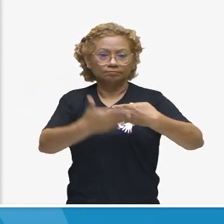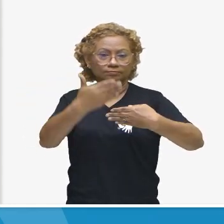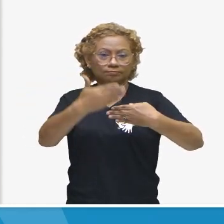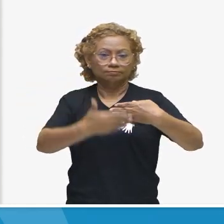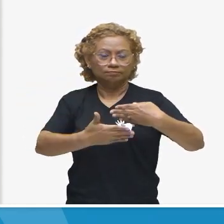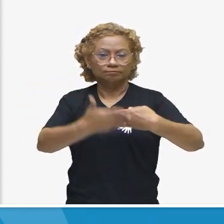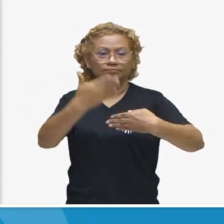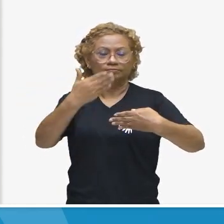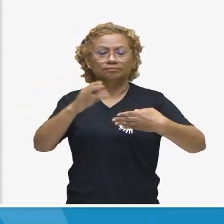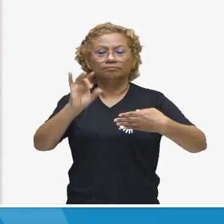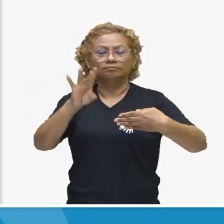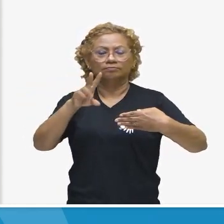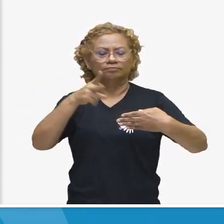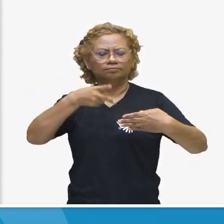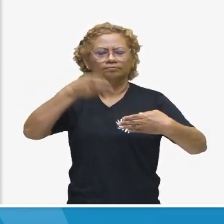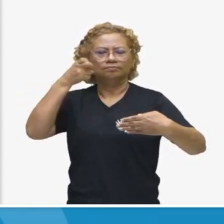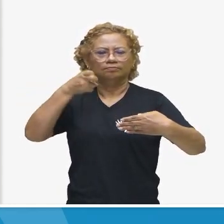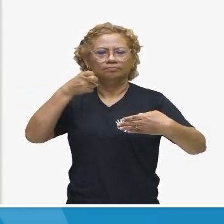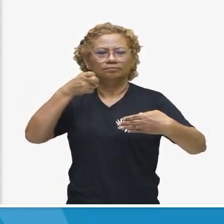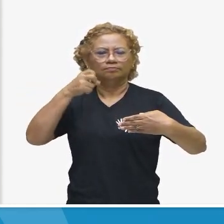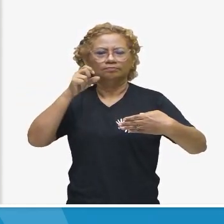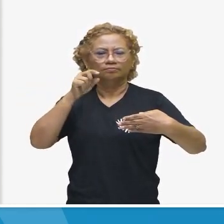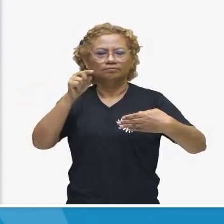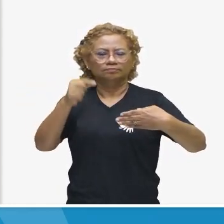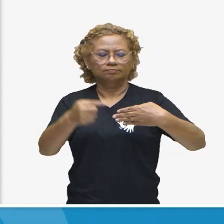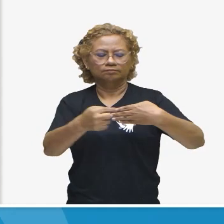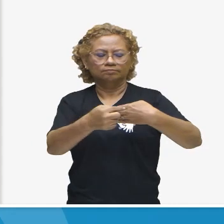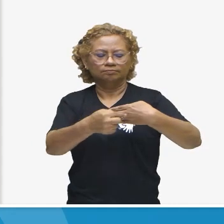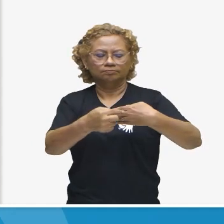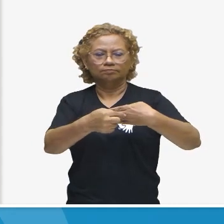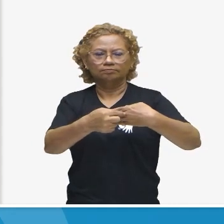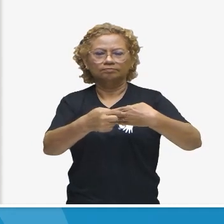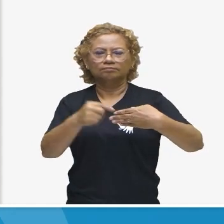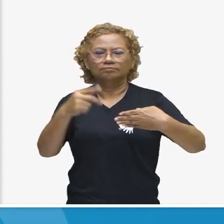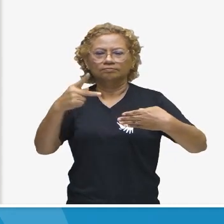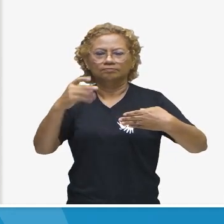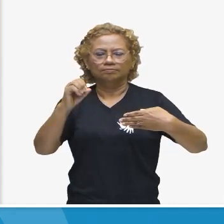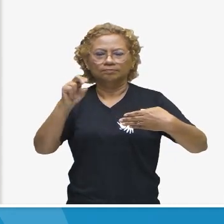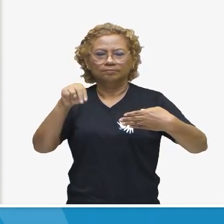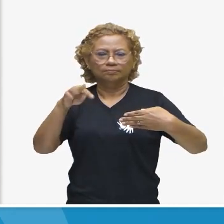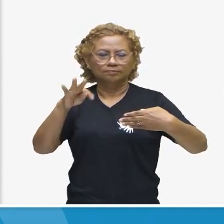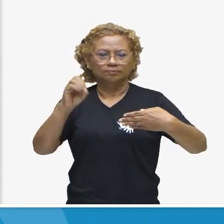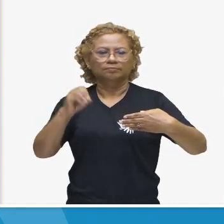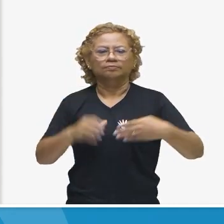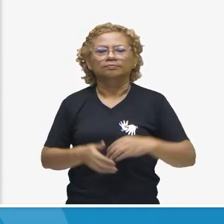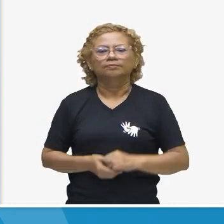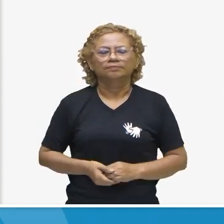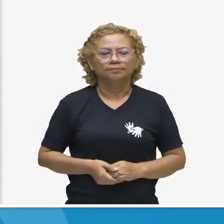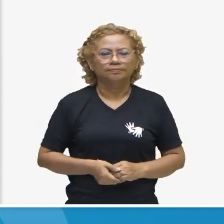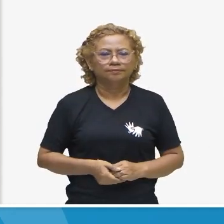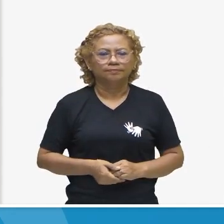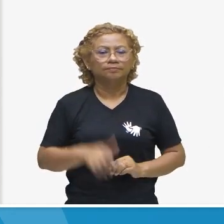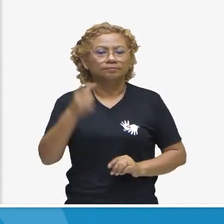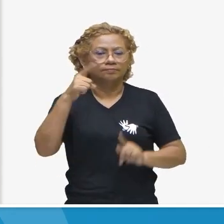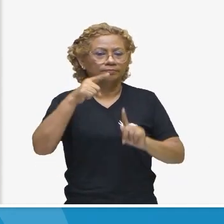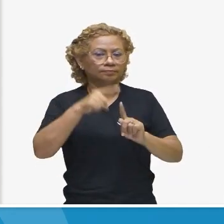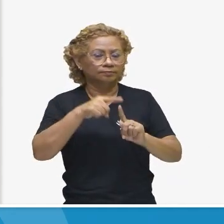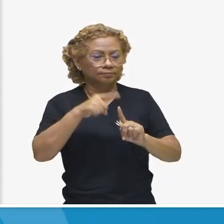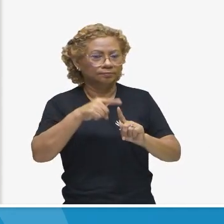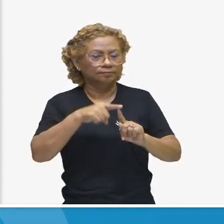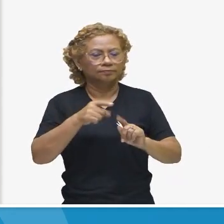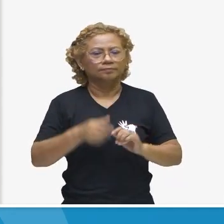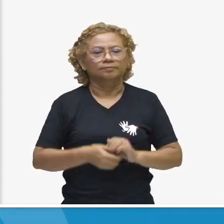vejo apenas um ponto. Tudo bem? Nós temos uma outra animação aí, para a